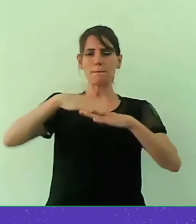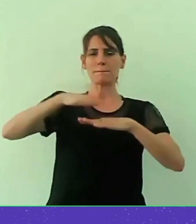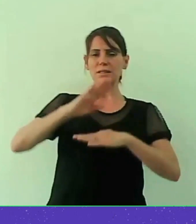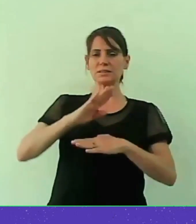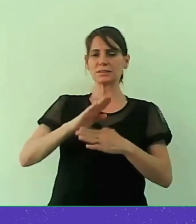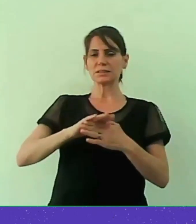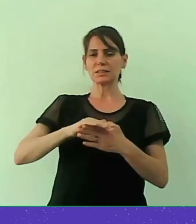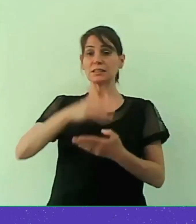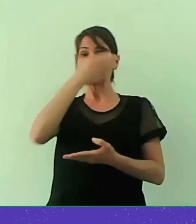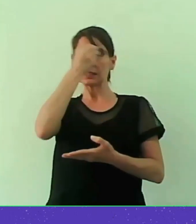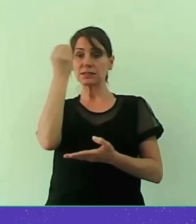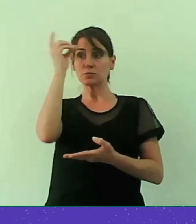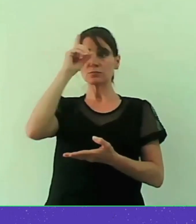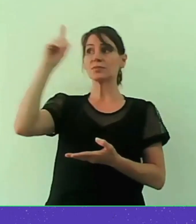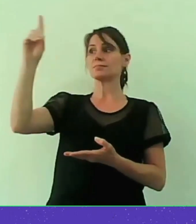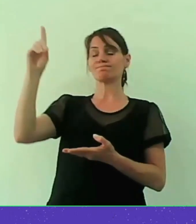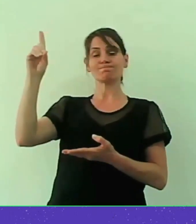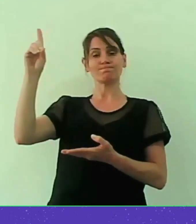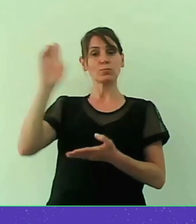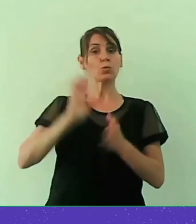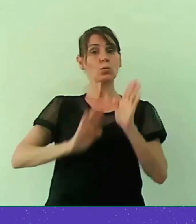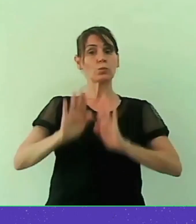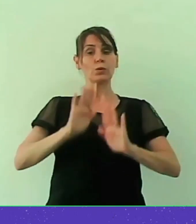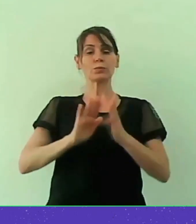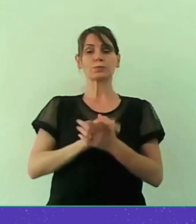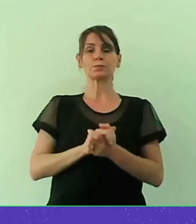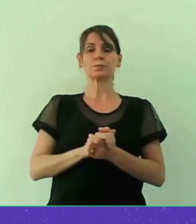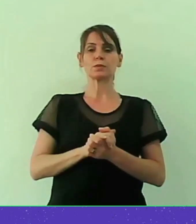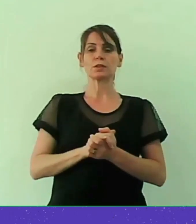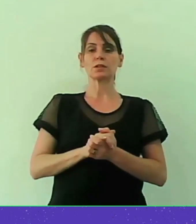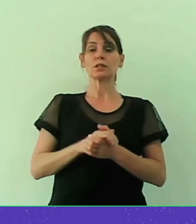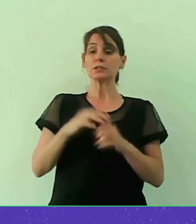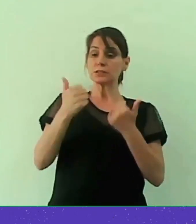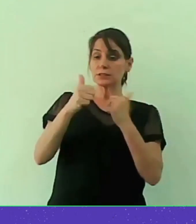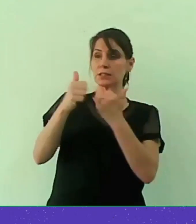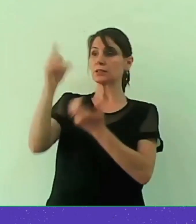porque nele está as palavras da vida eterna.